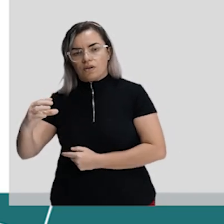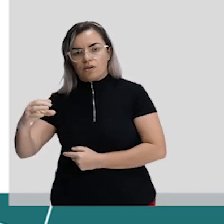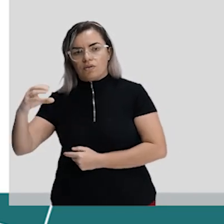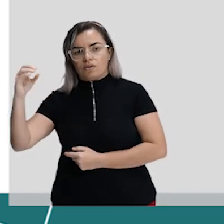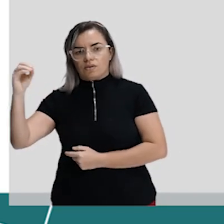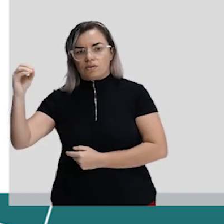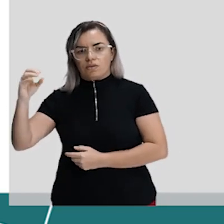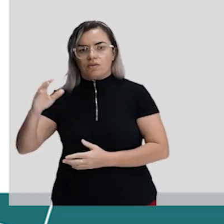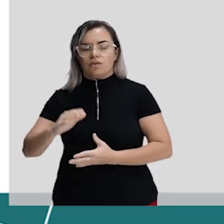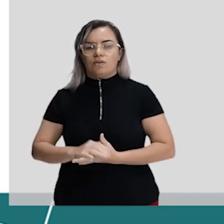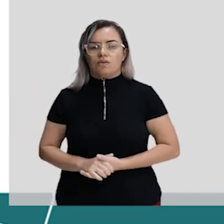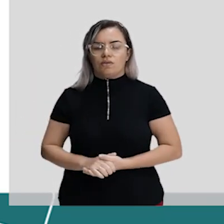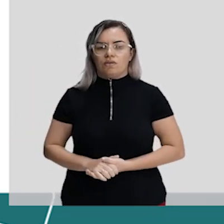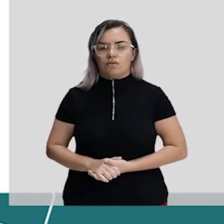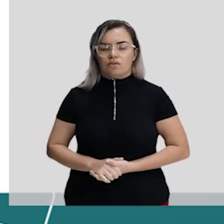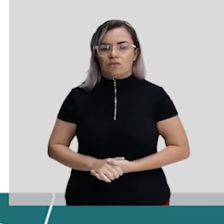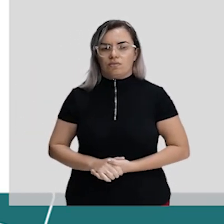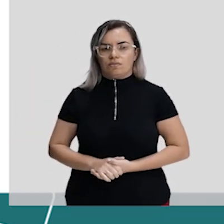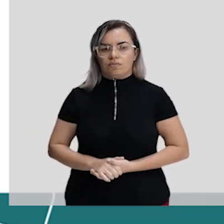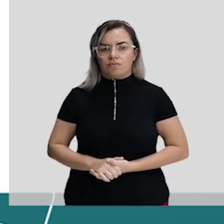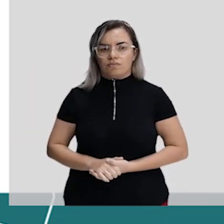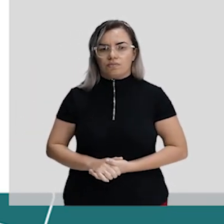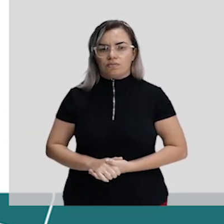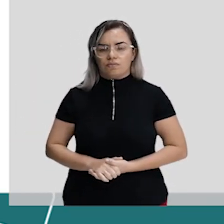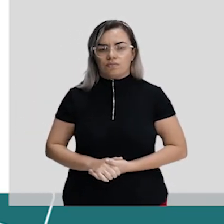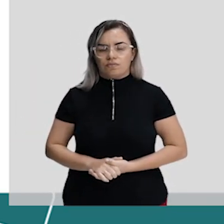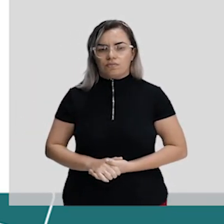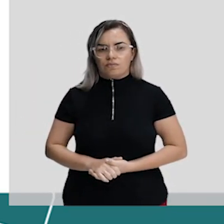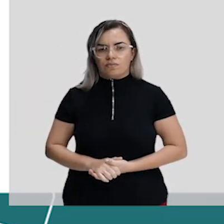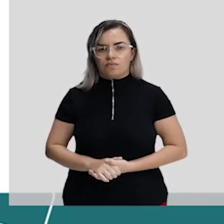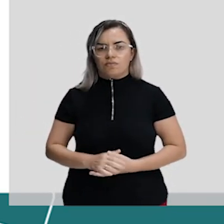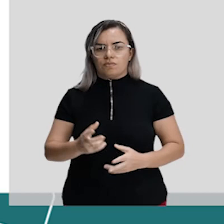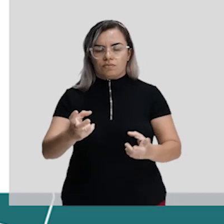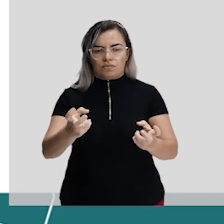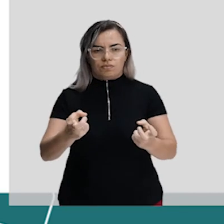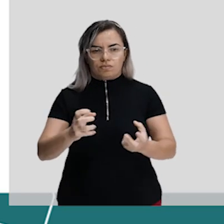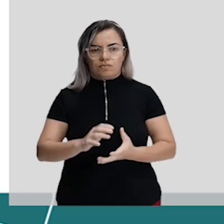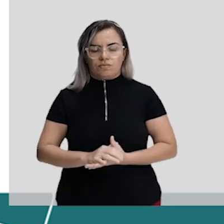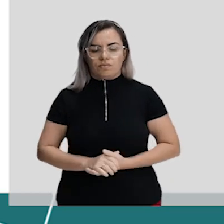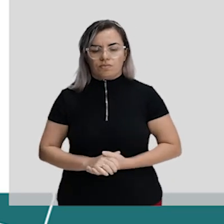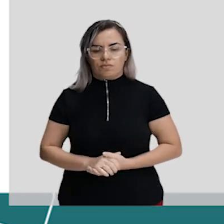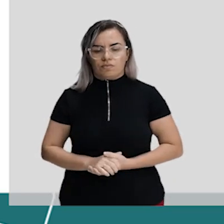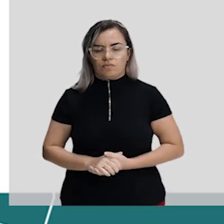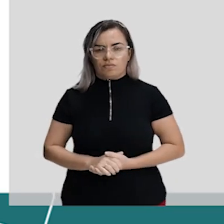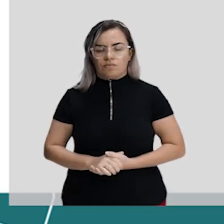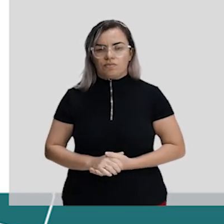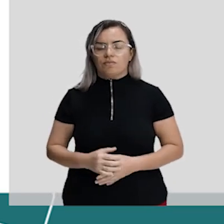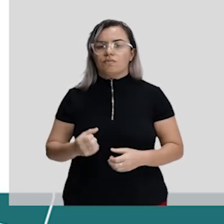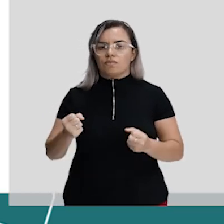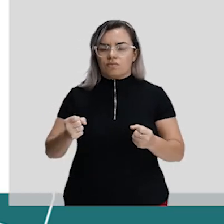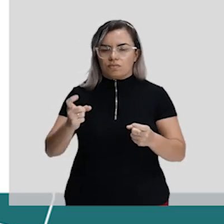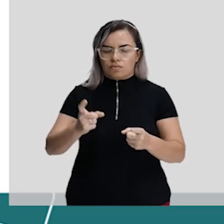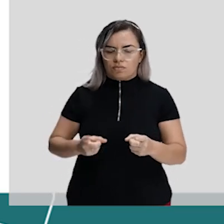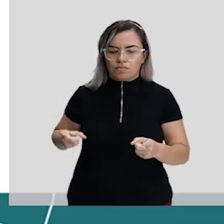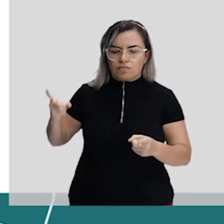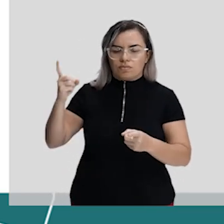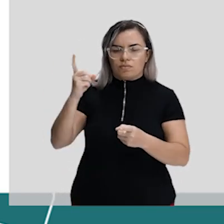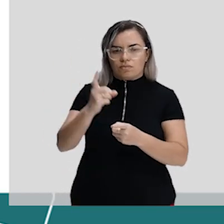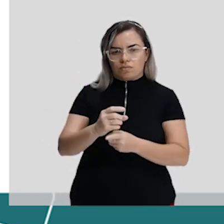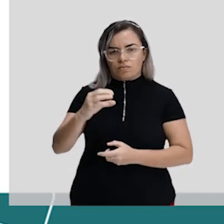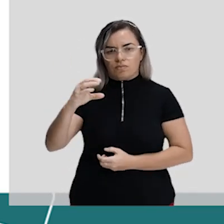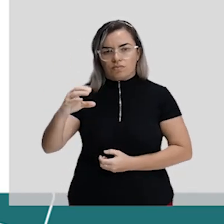0,16 grama por grau Celsius. Percebam, nós podemos encontrar esse calor